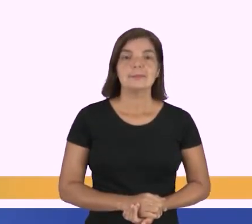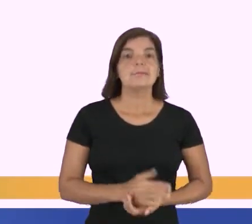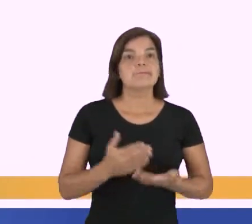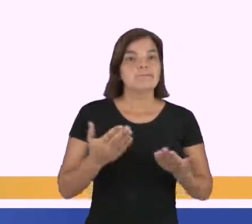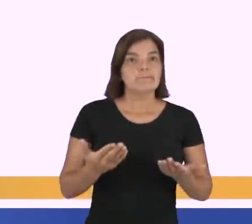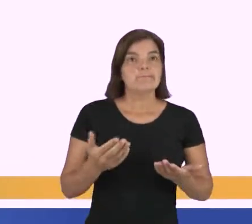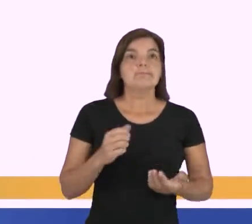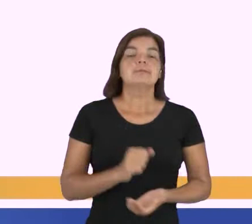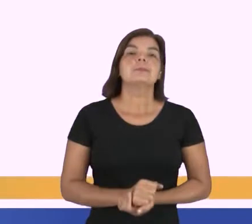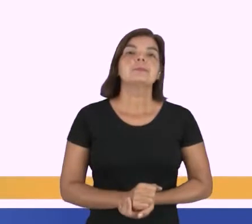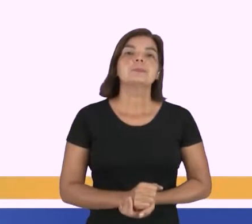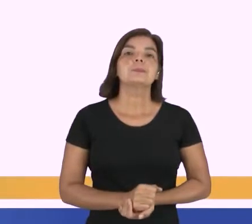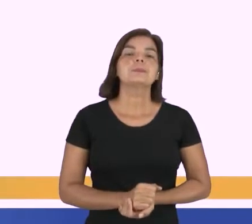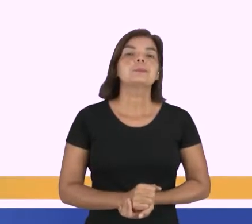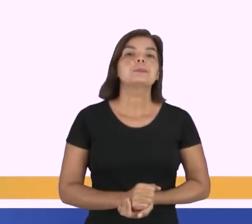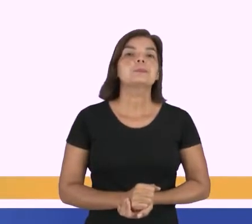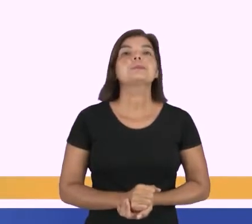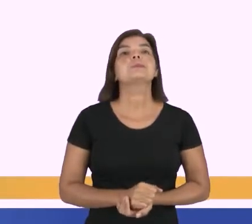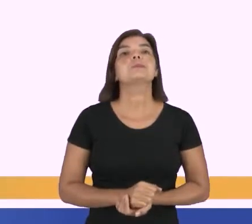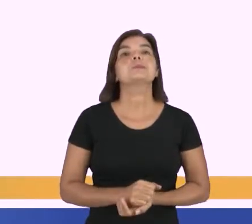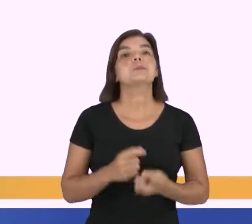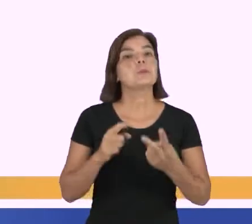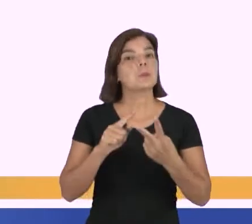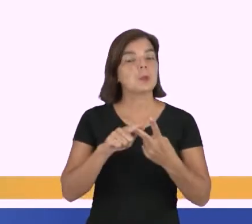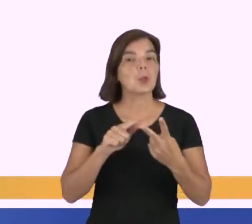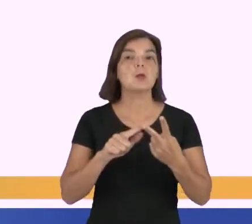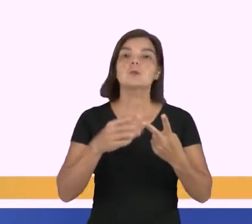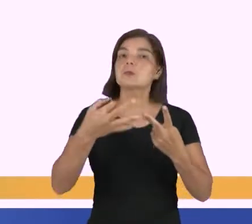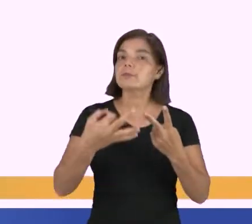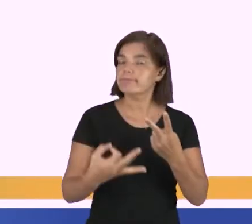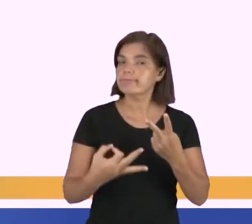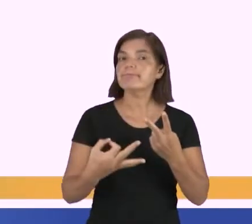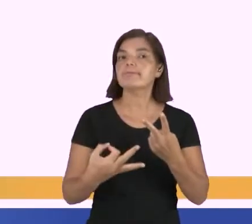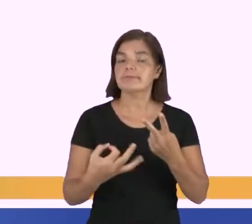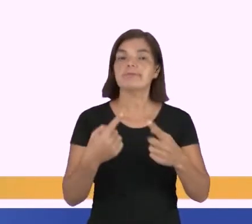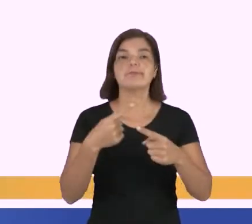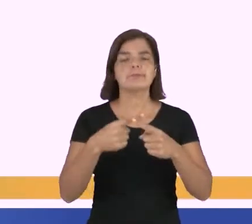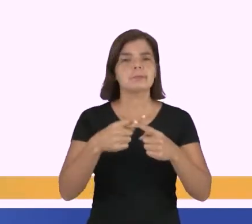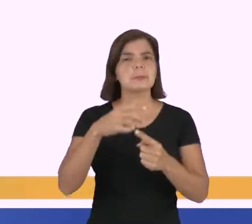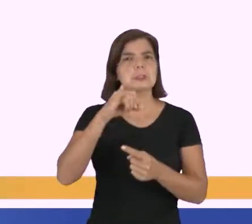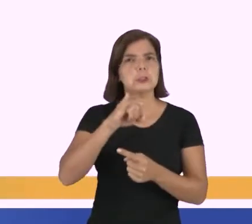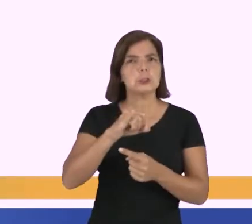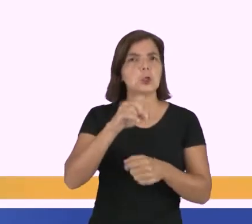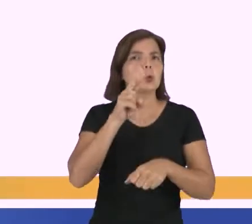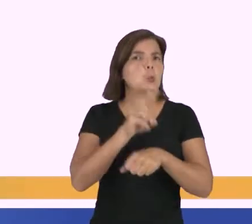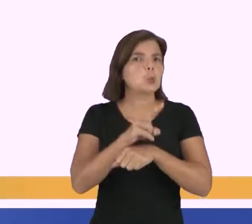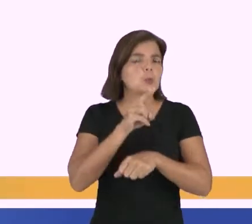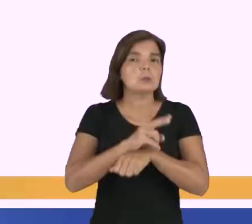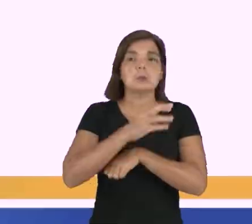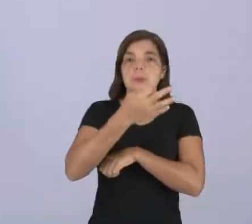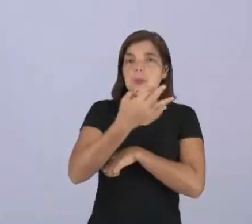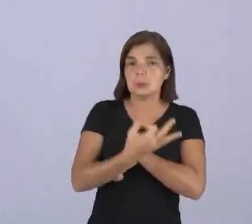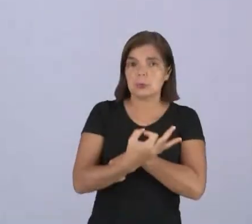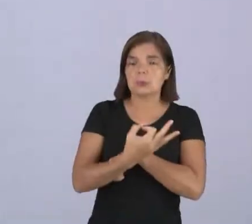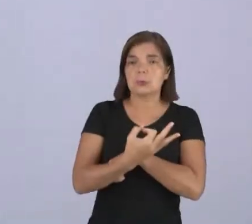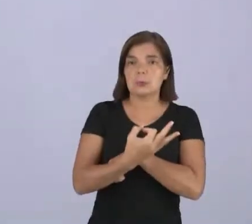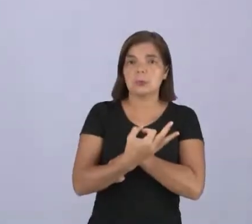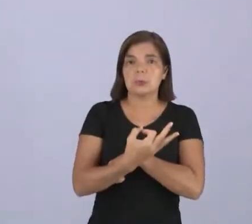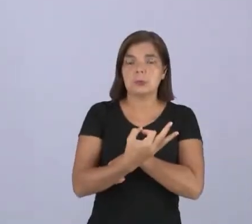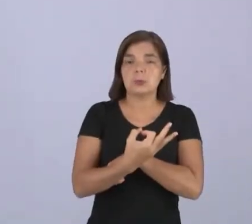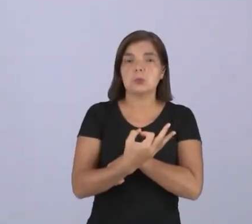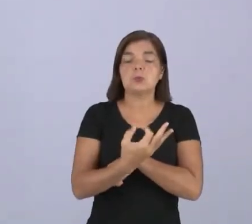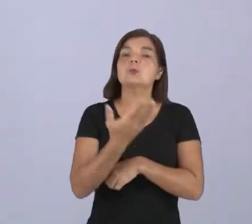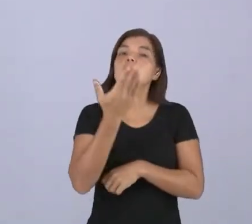Nesse caso aí, ambas as afirmativas estão corretas, porque se a gente não tiver o cuidado devido, né, com